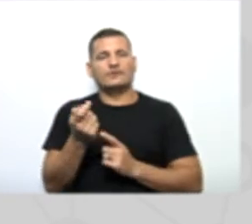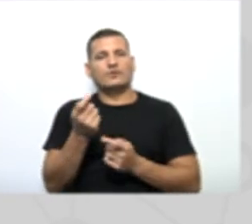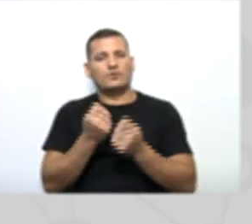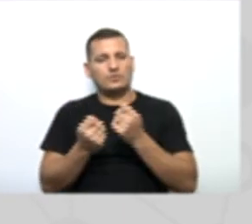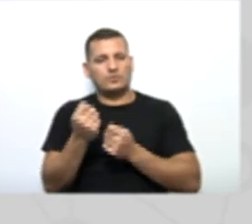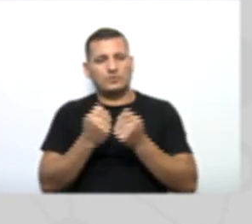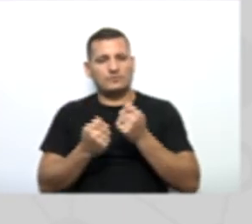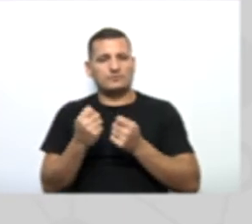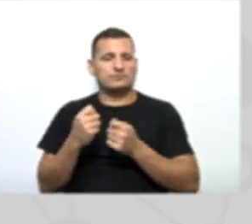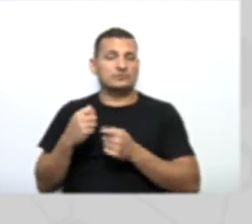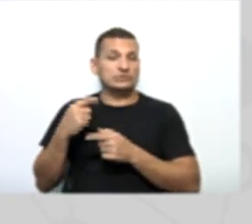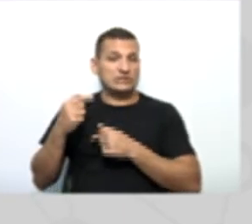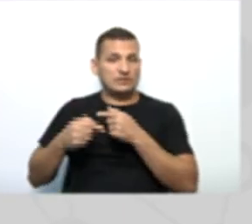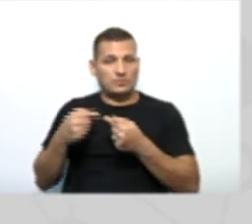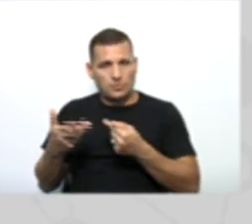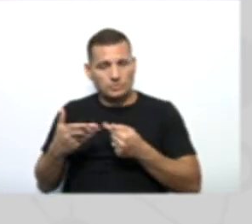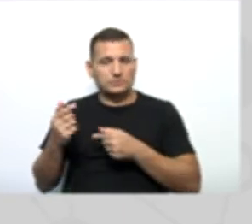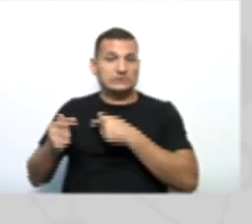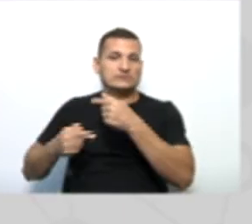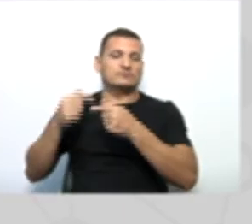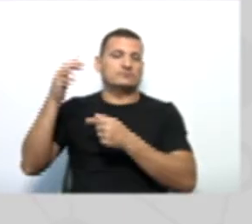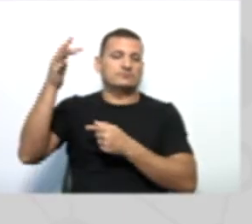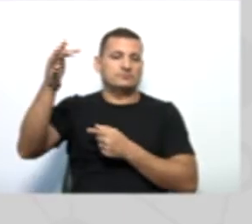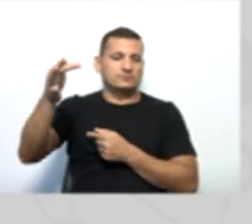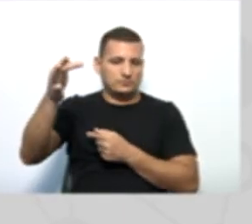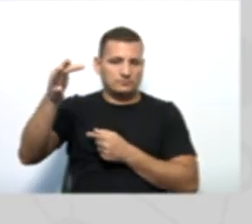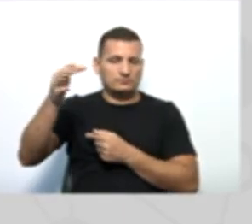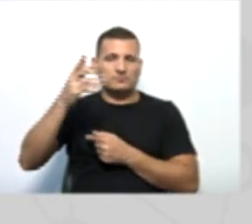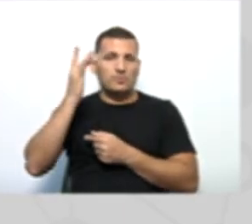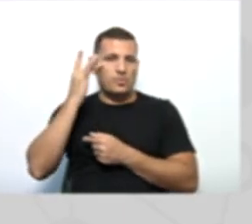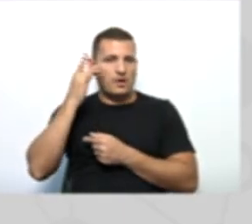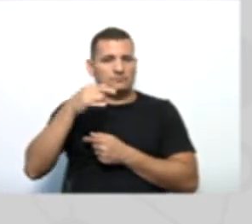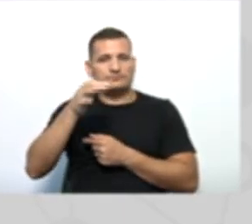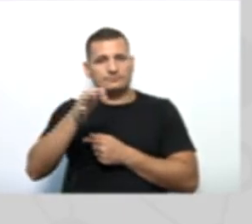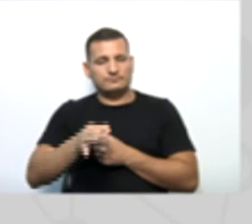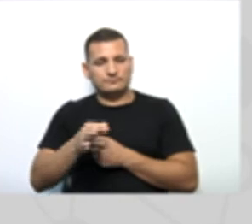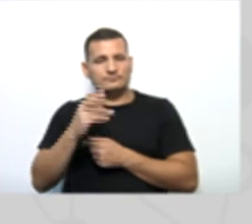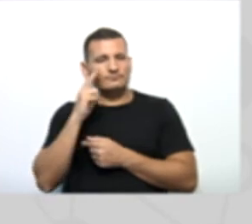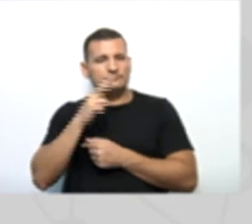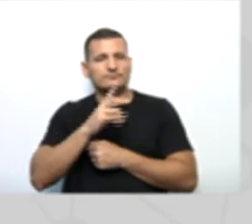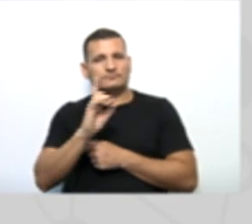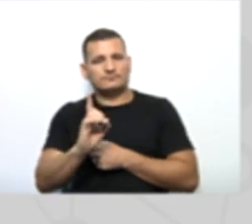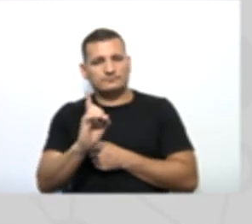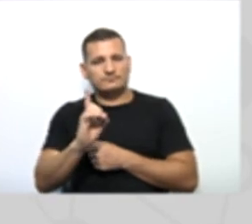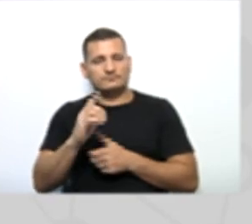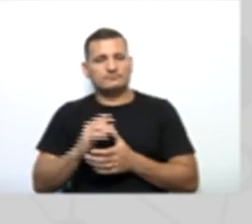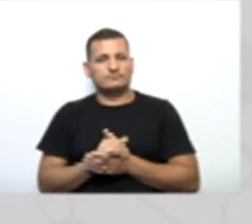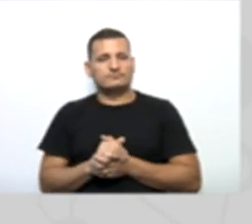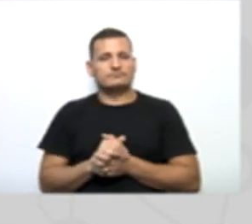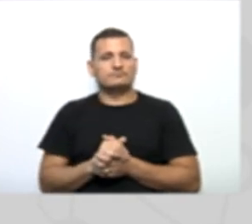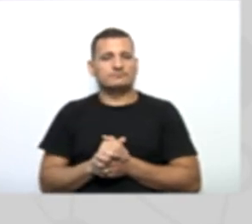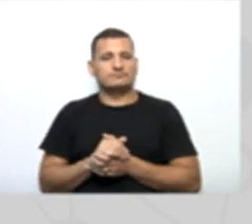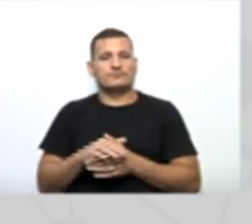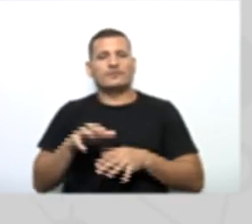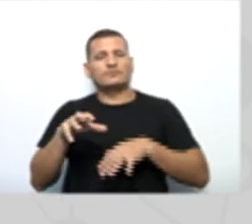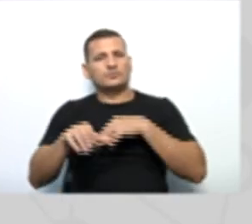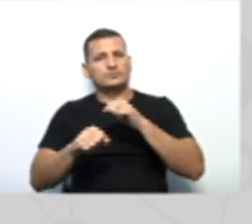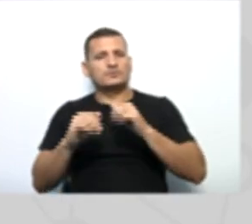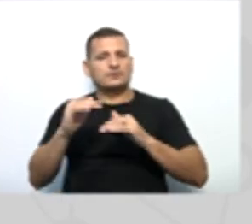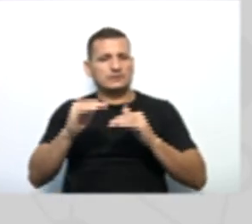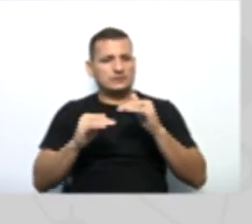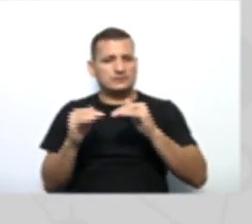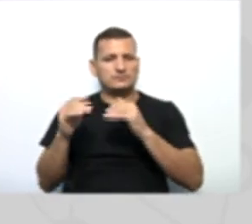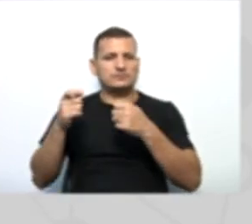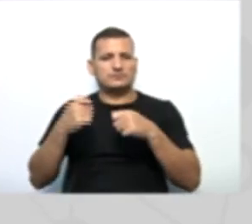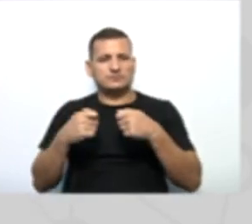para gerações atuais e futuras. Essa parece que está certa, né? Vamos a D? Tem a D também? Tem. Qual é a letra D? Da busca por um equilíbrio